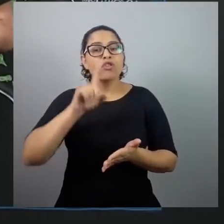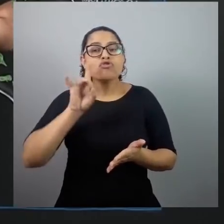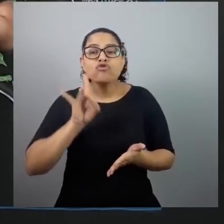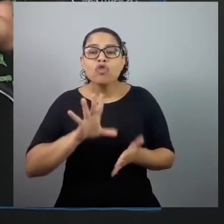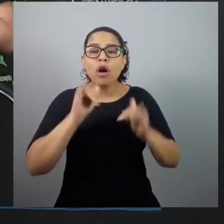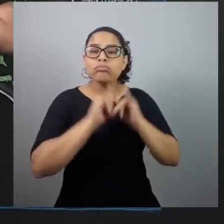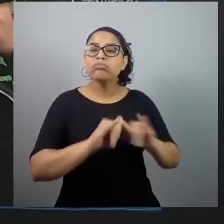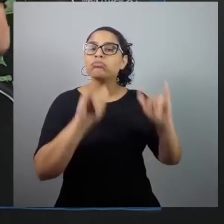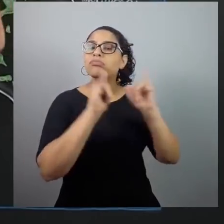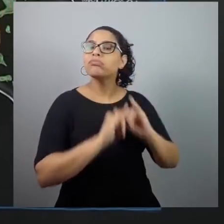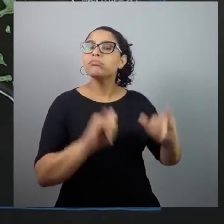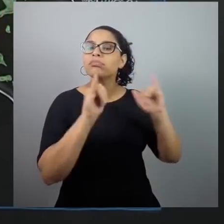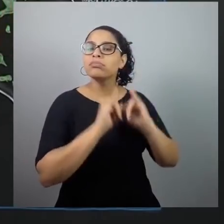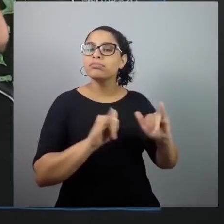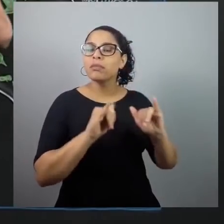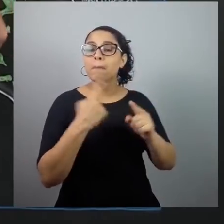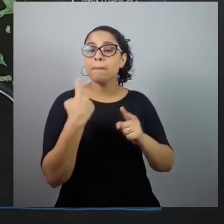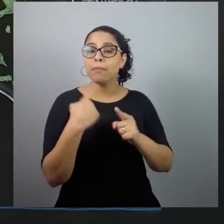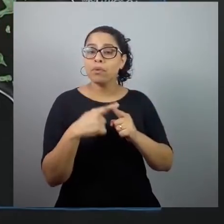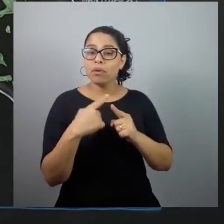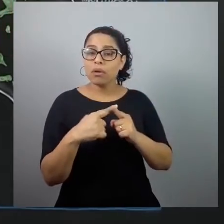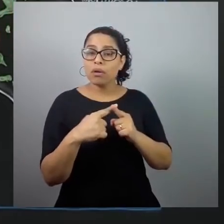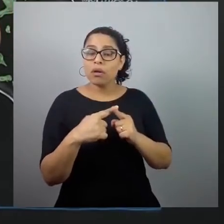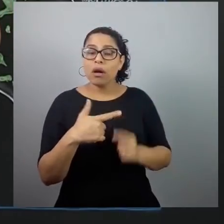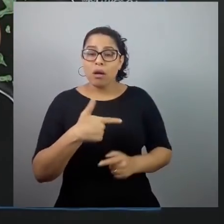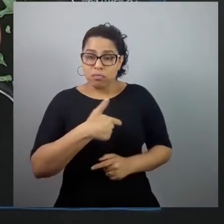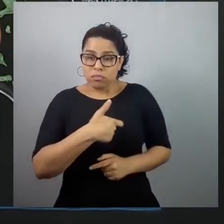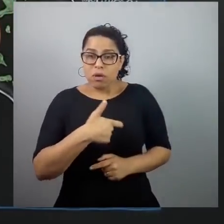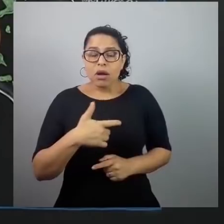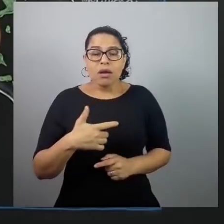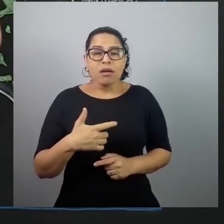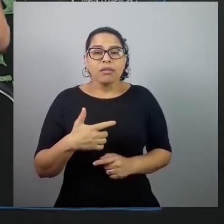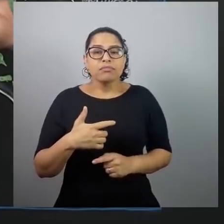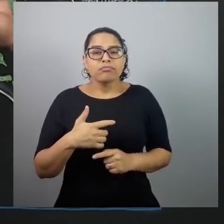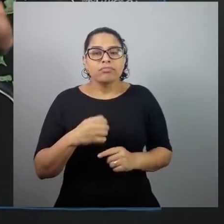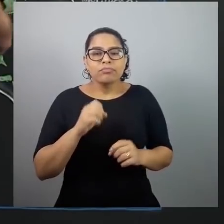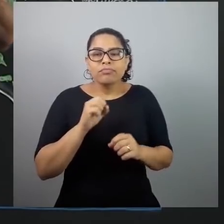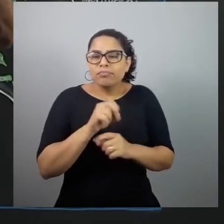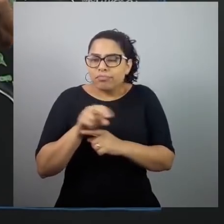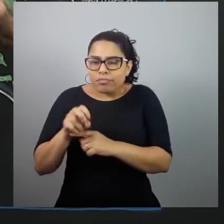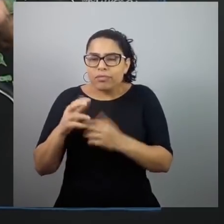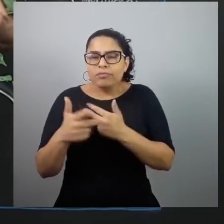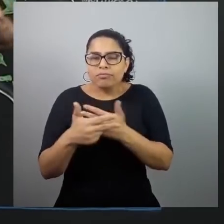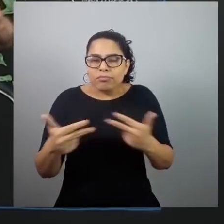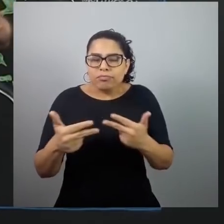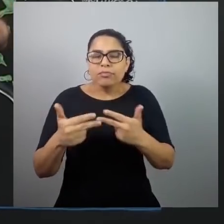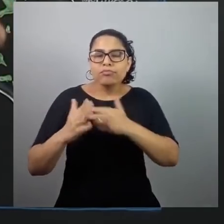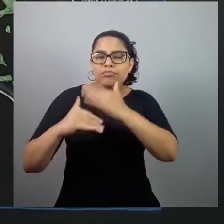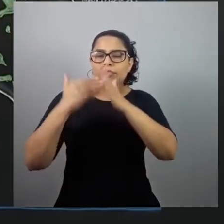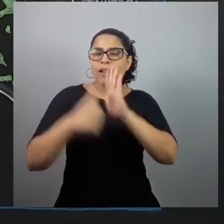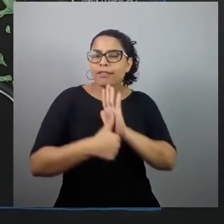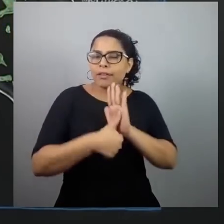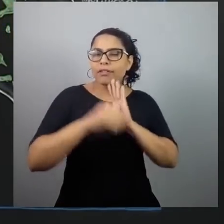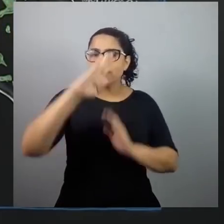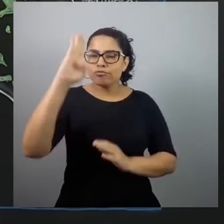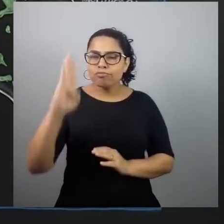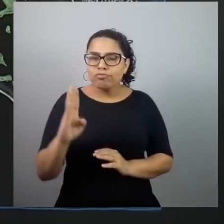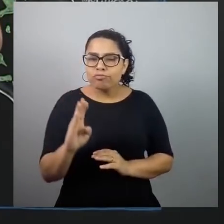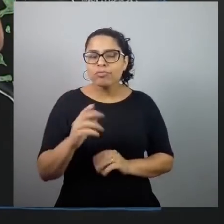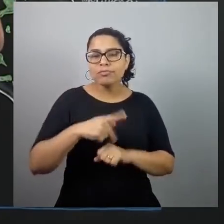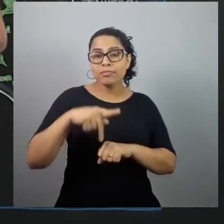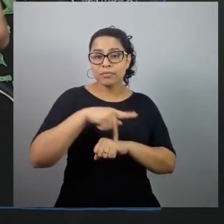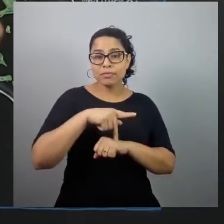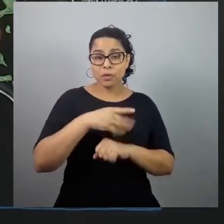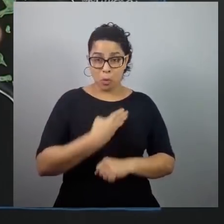propaganda. Getúlio Vargas investiu pesado na construção de uma identidade nacional, na época que ele governou o